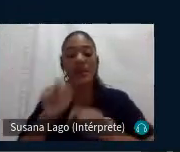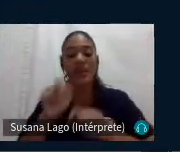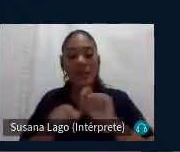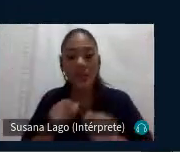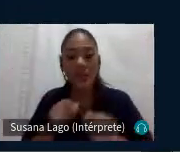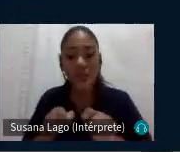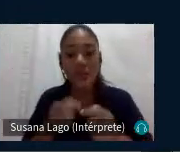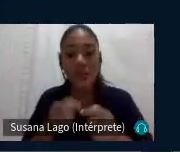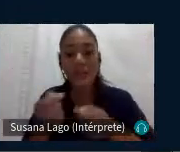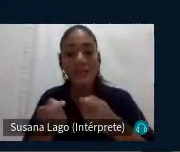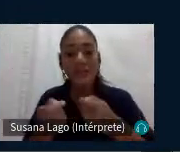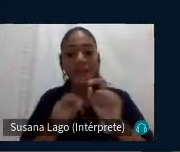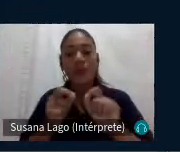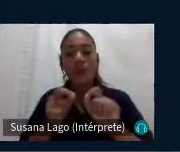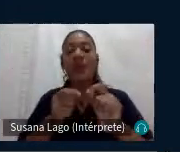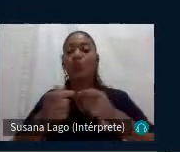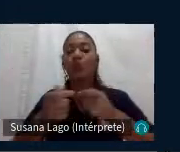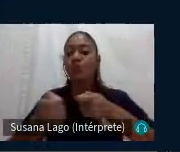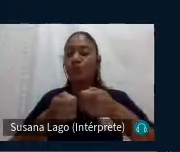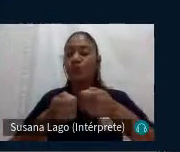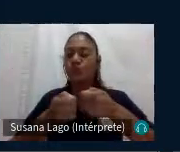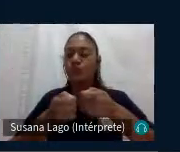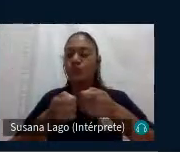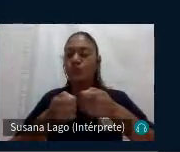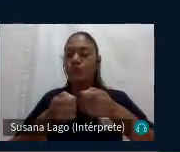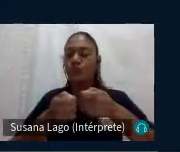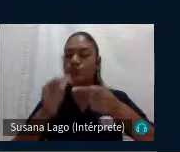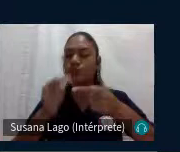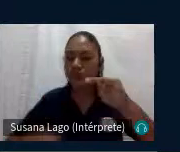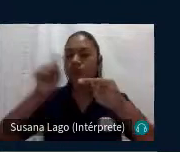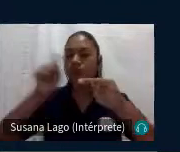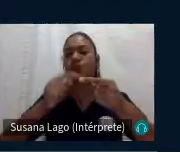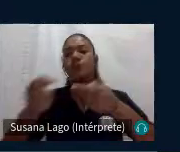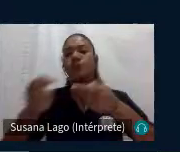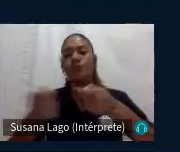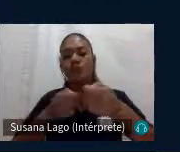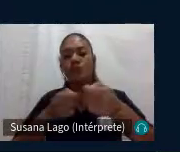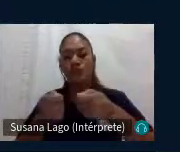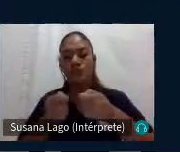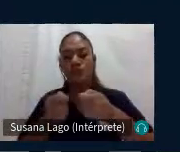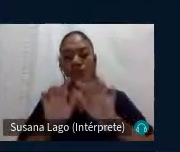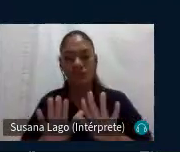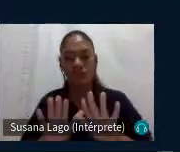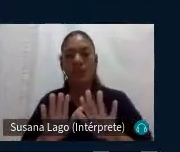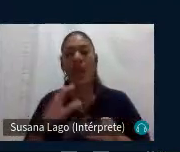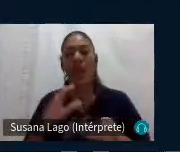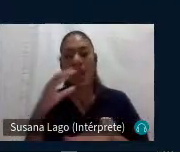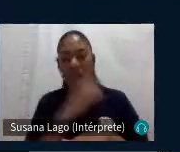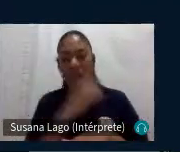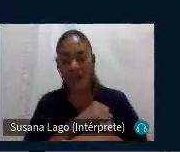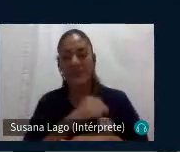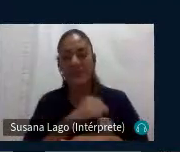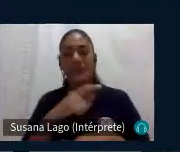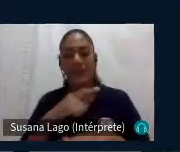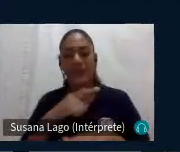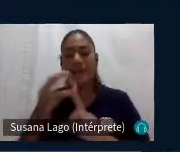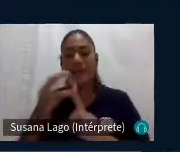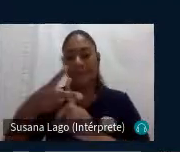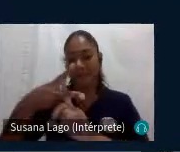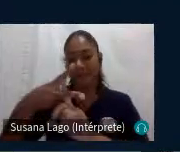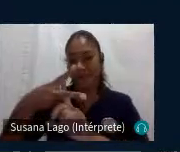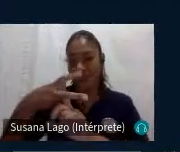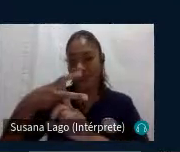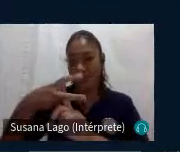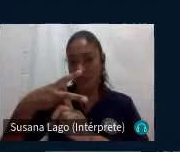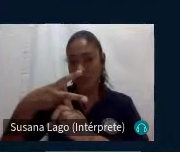circuito de controle. E um sensor. Peraí. A gente teve um sensor, desculpa. A gente teve um sensor, que foi o potenciômetro.